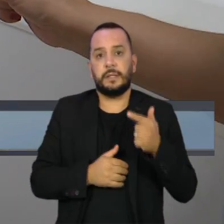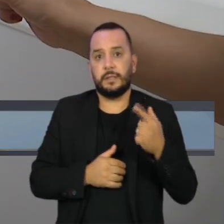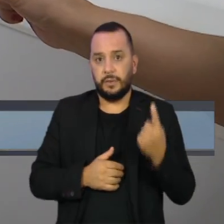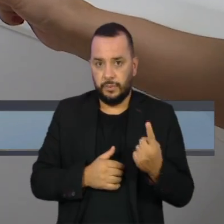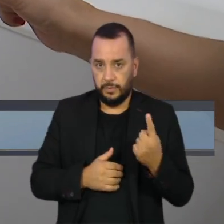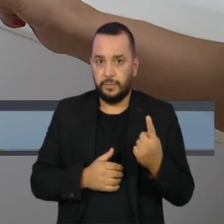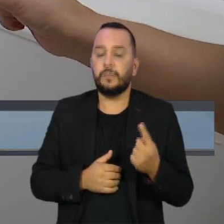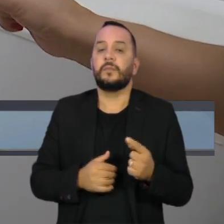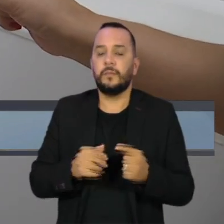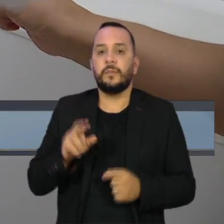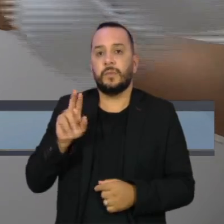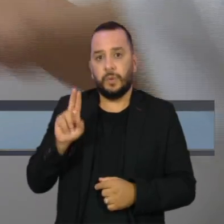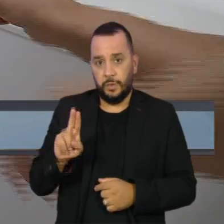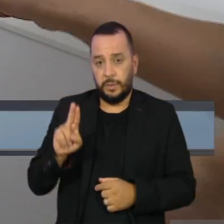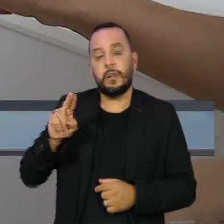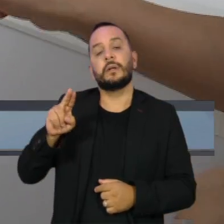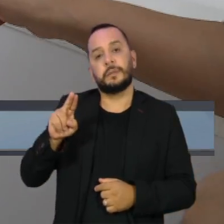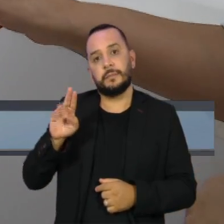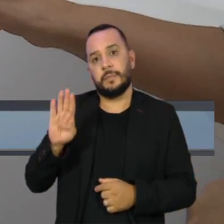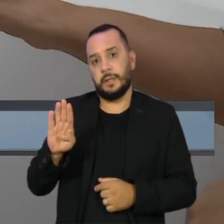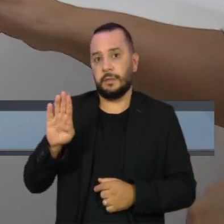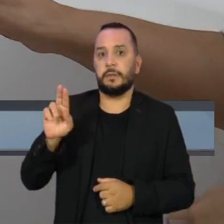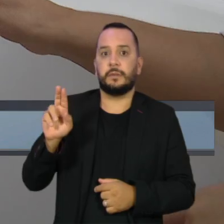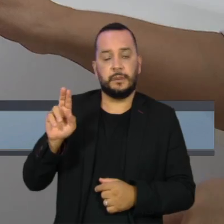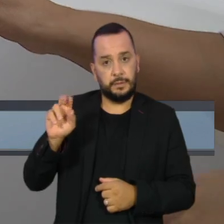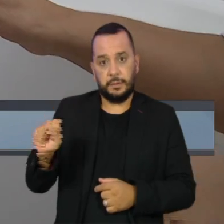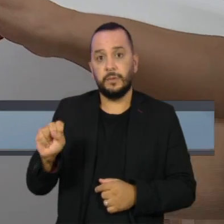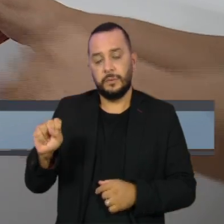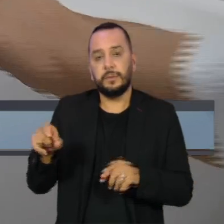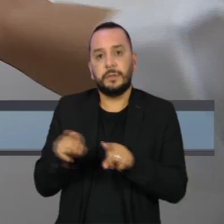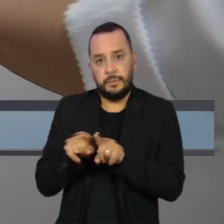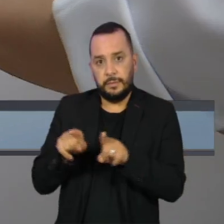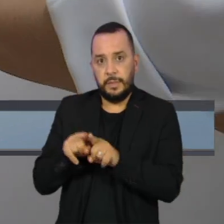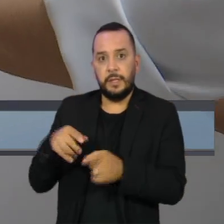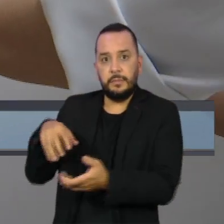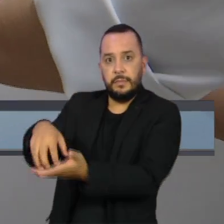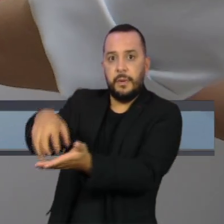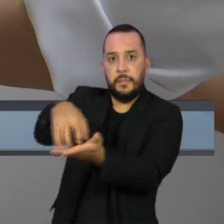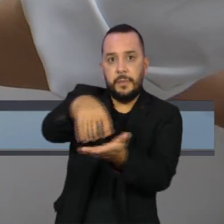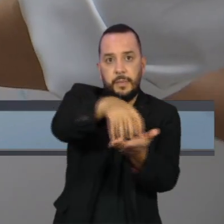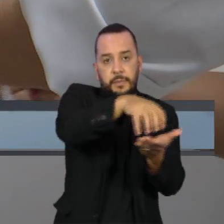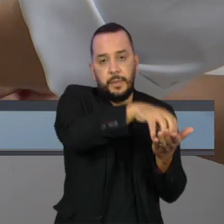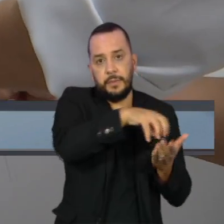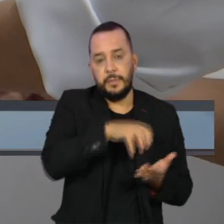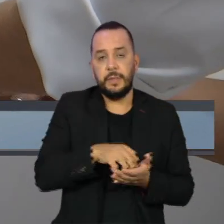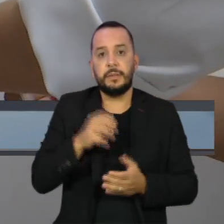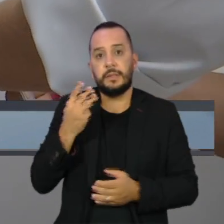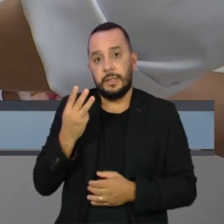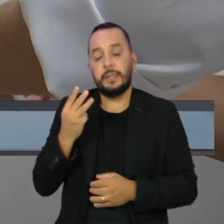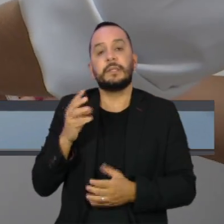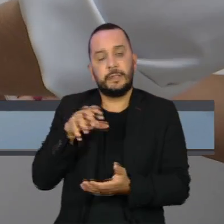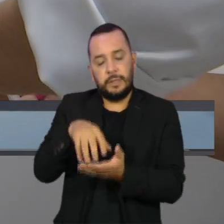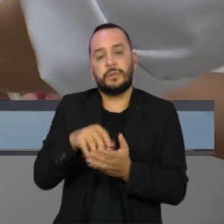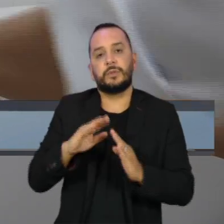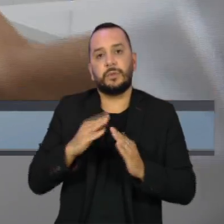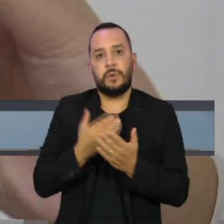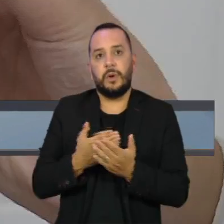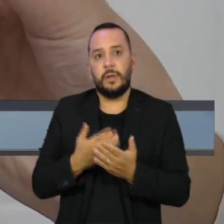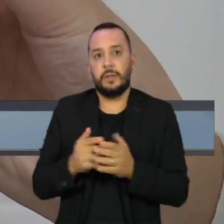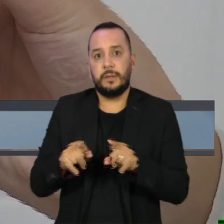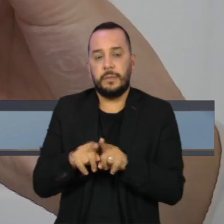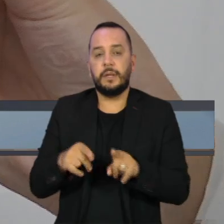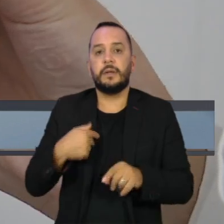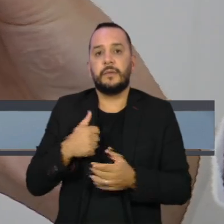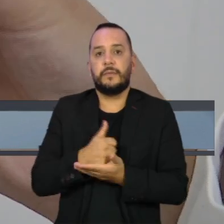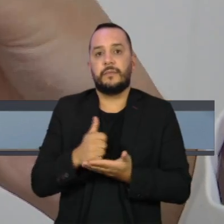as unidades básicas de saúde os serviços de assistência especializada os três centros escola aqui da capital EA rede de farmácias Raia